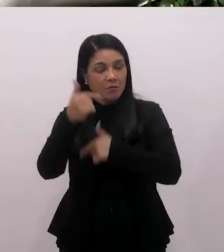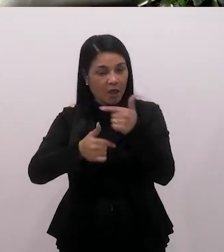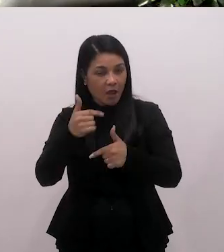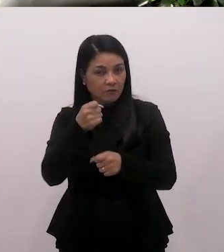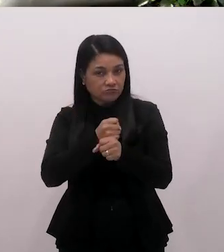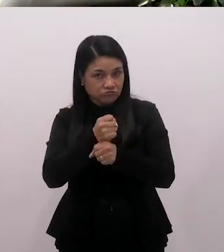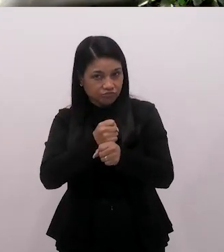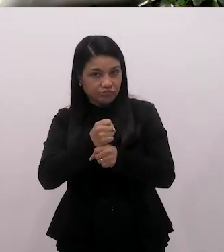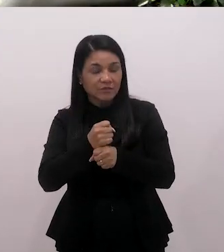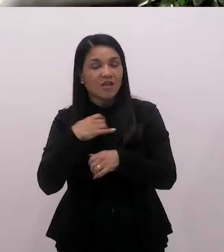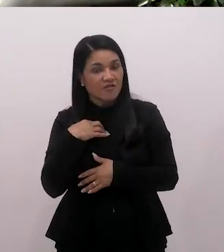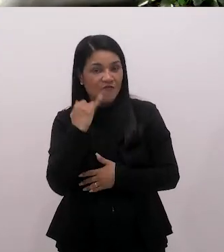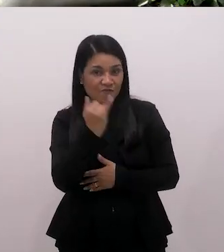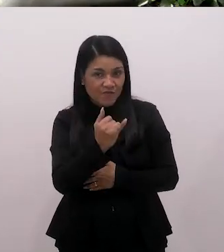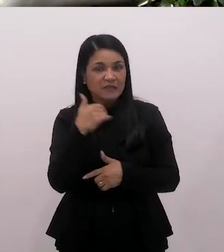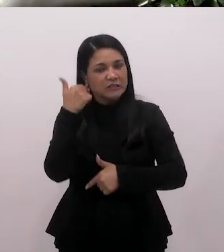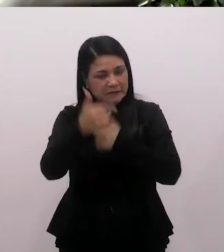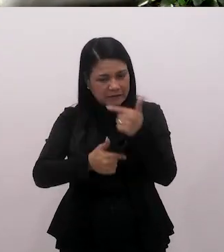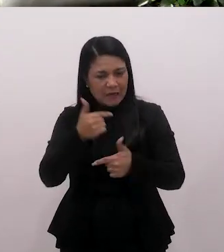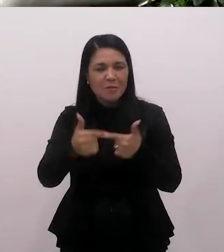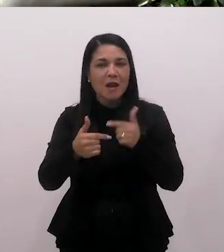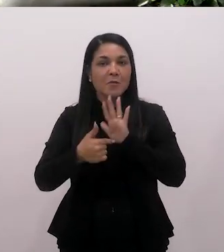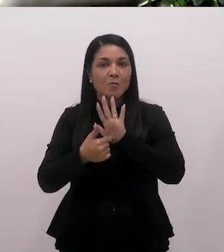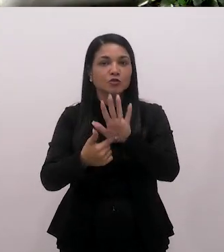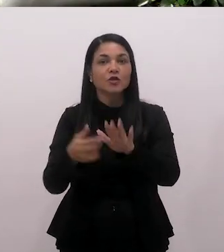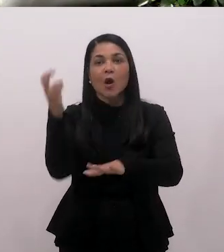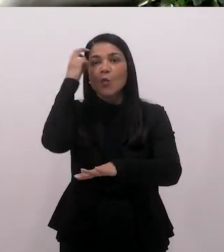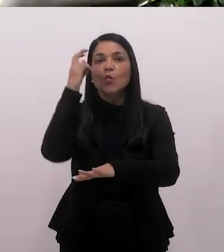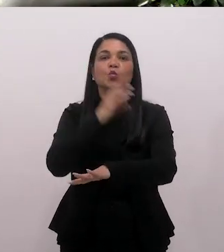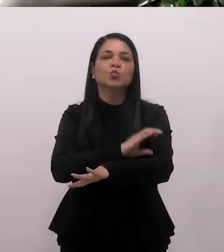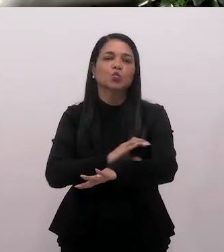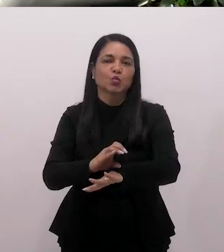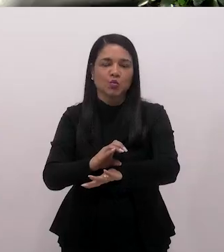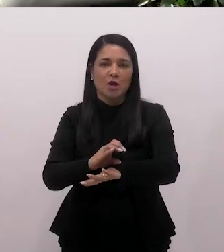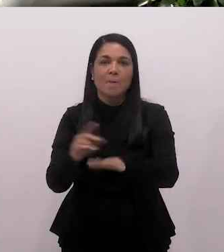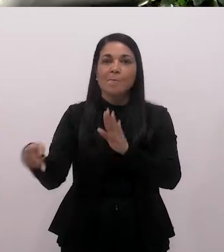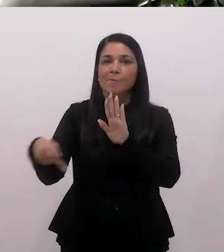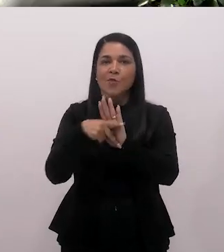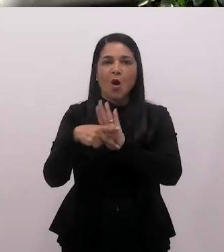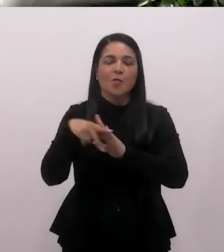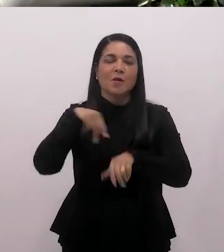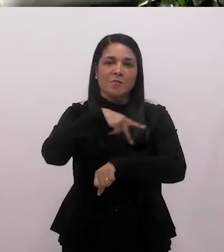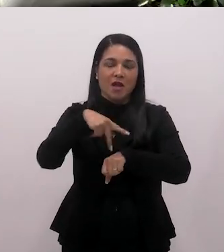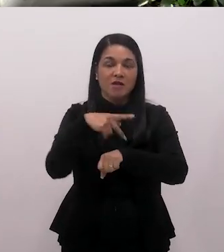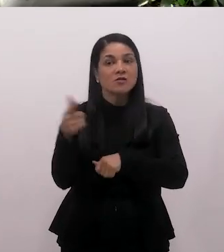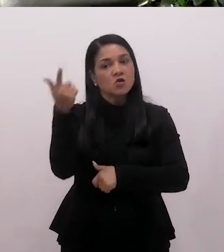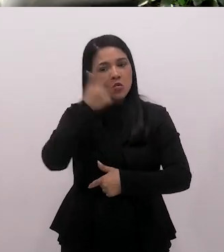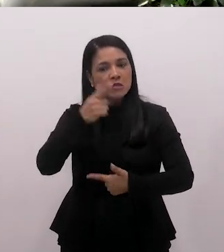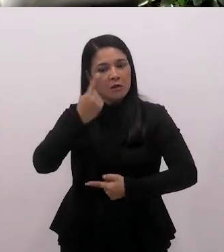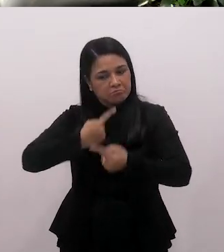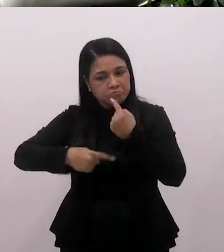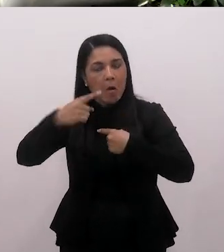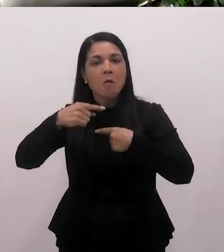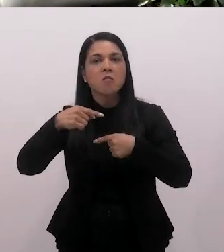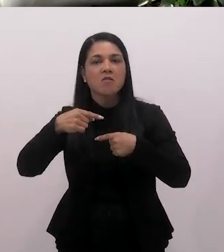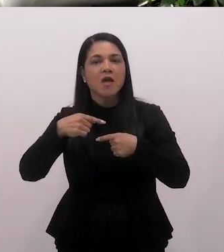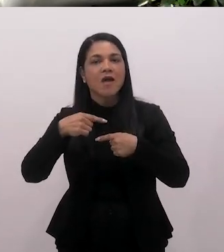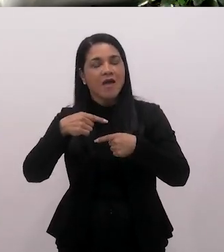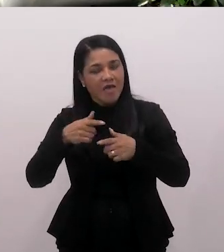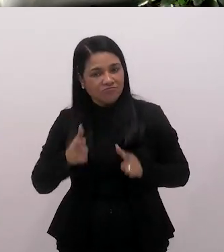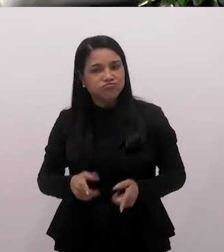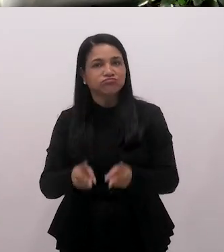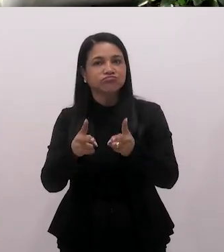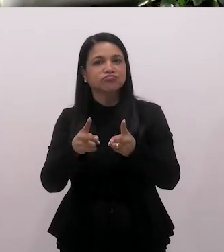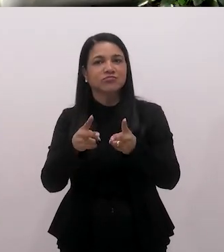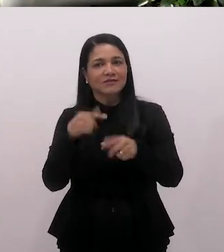há anos nessa batalha também, a gente pode te dizer que a gente trabalha para isso, né, Isabela? Quem está na cultura, a gente trabalha para chegar lá. Agora a gente chegou e acho que